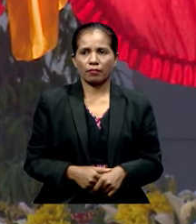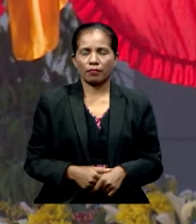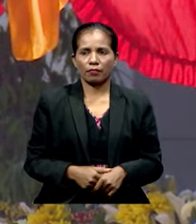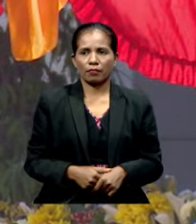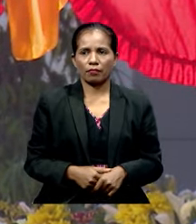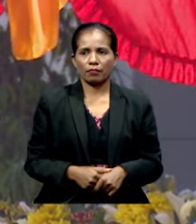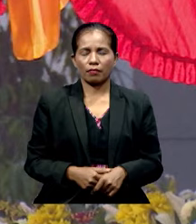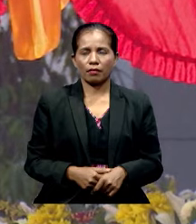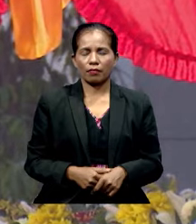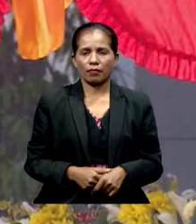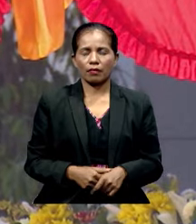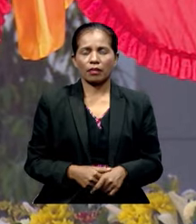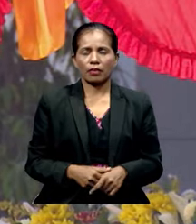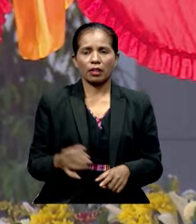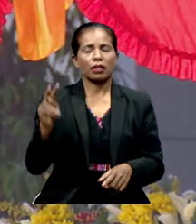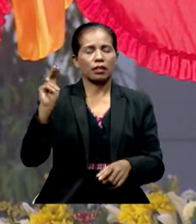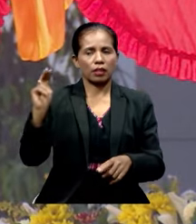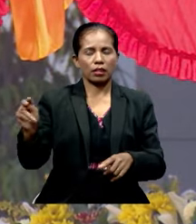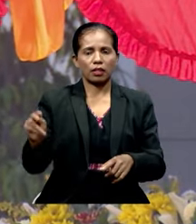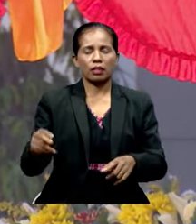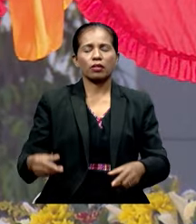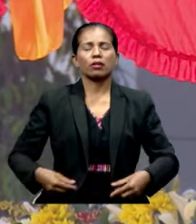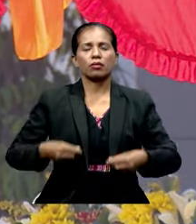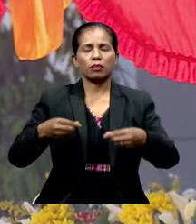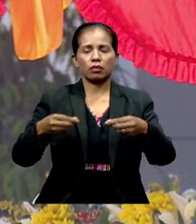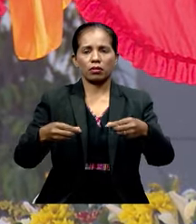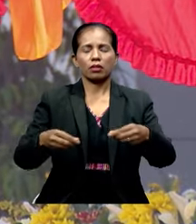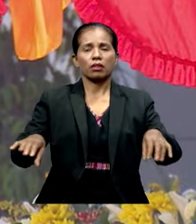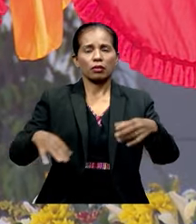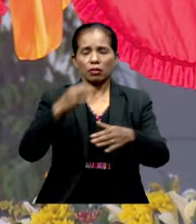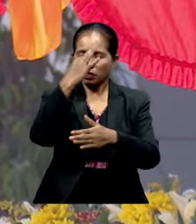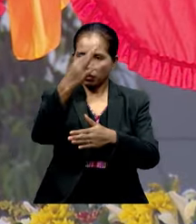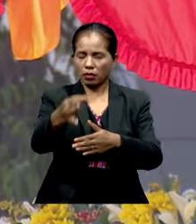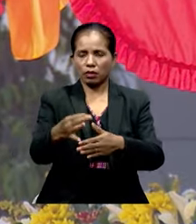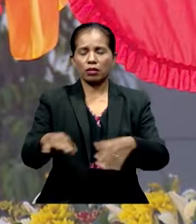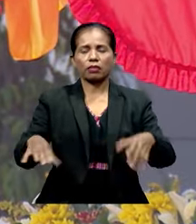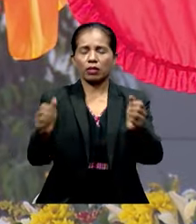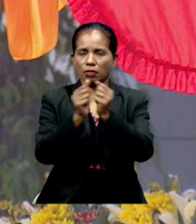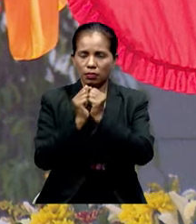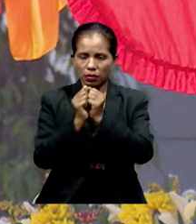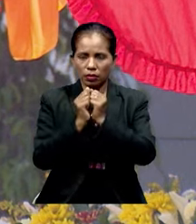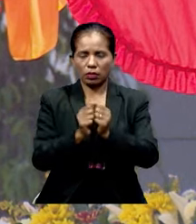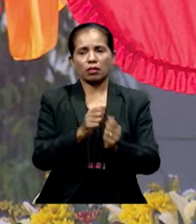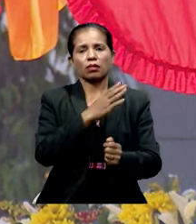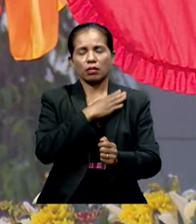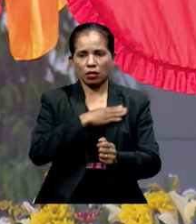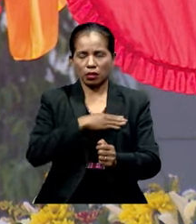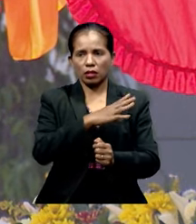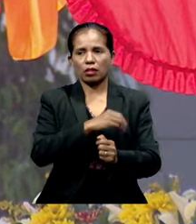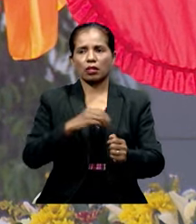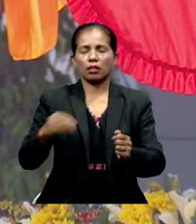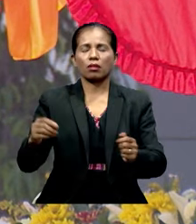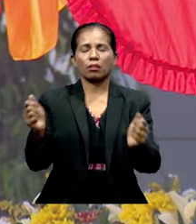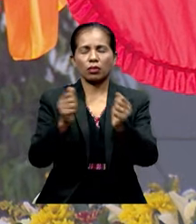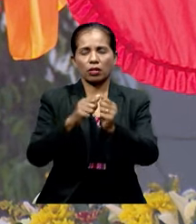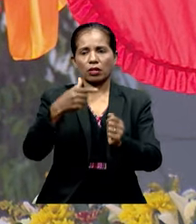ela também visa projetar no futuro a amizade e a solidariedade entre a